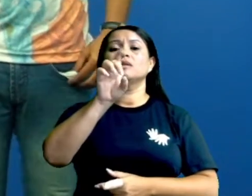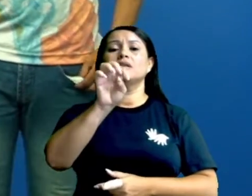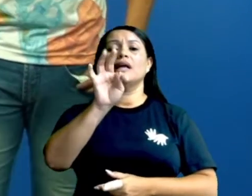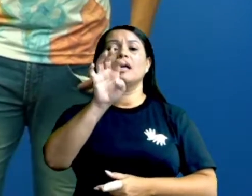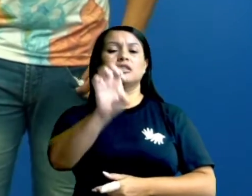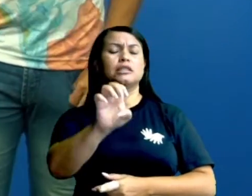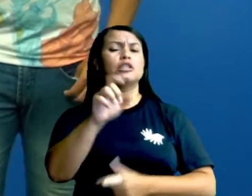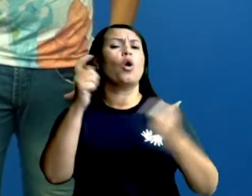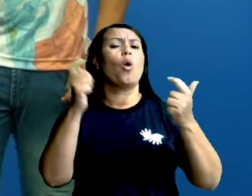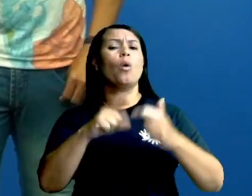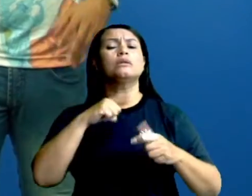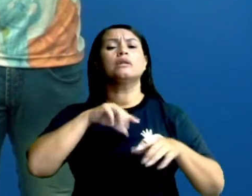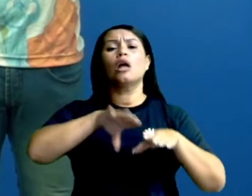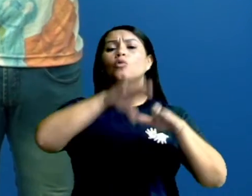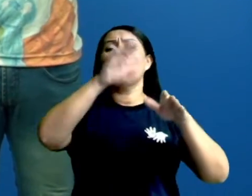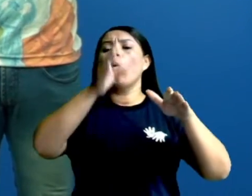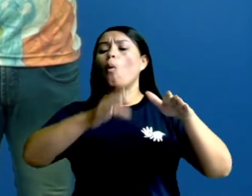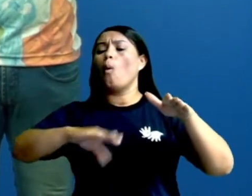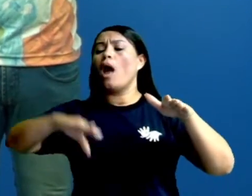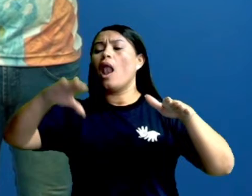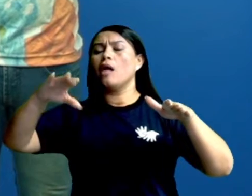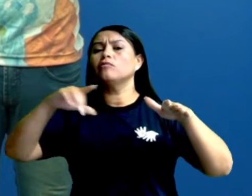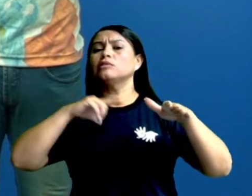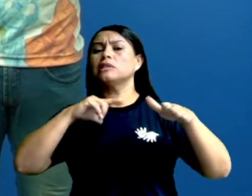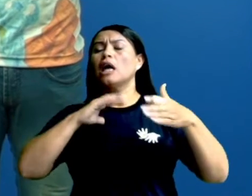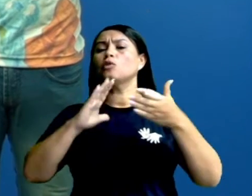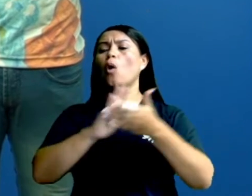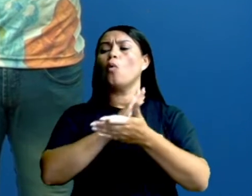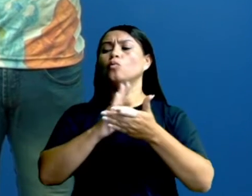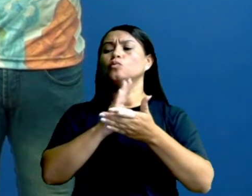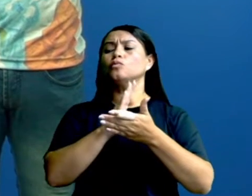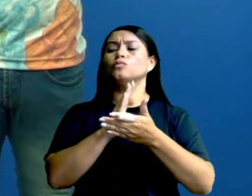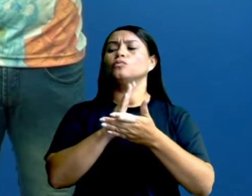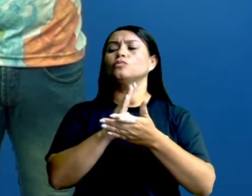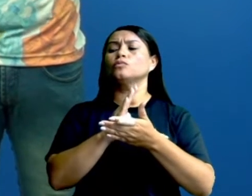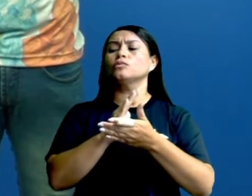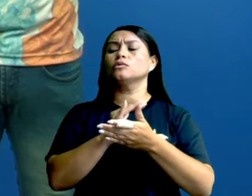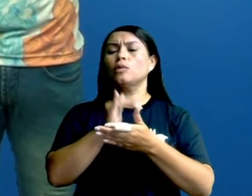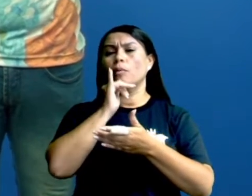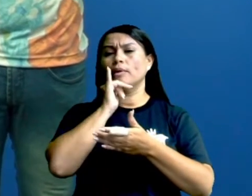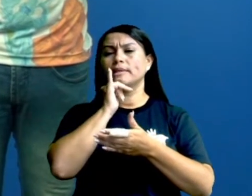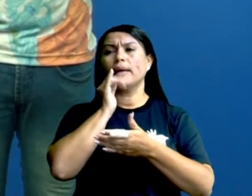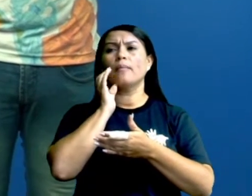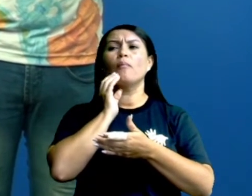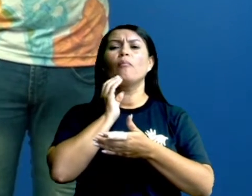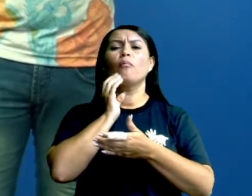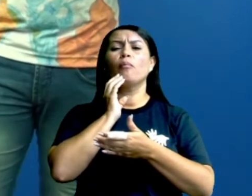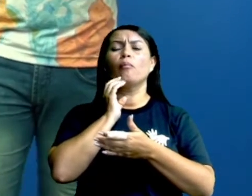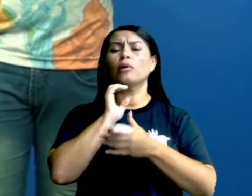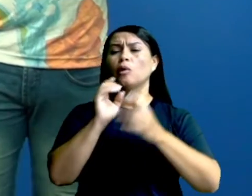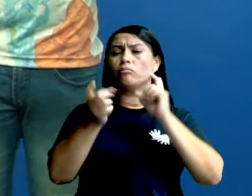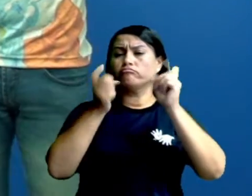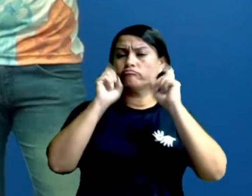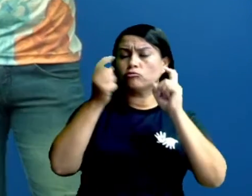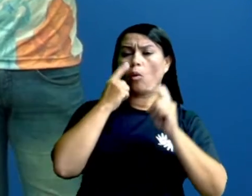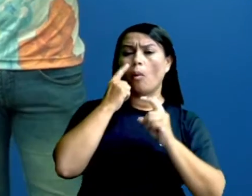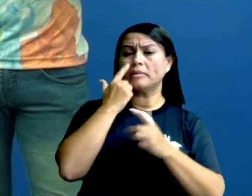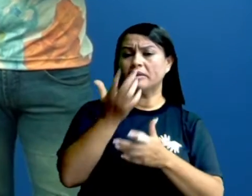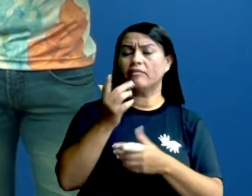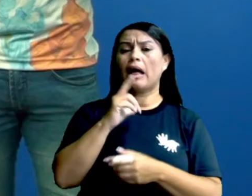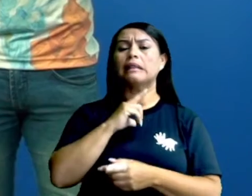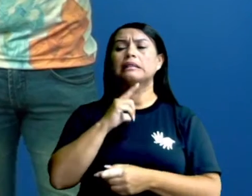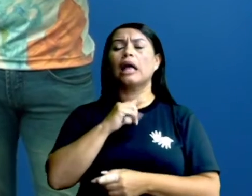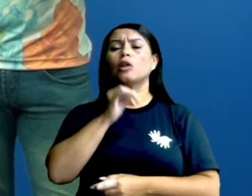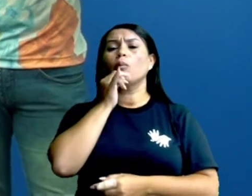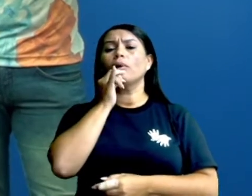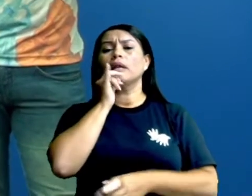relevo da região sudeste é marcado por compartimentos assim, que são bastante relevantes, né, para a gente discutir. A gente tem compartimentos como a Serra